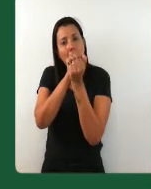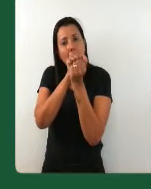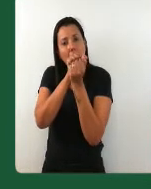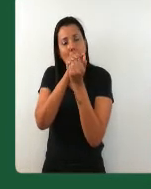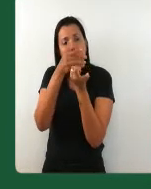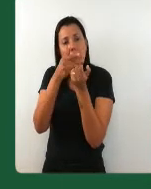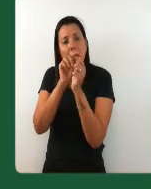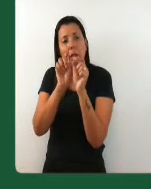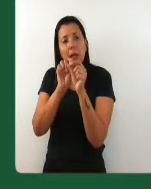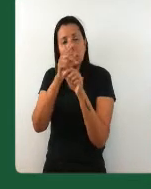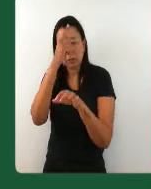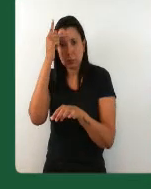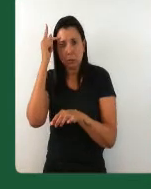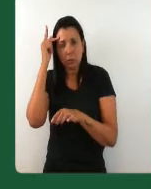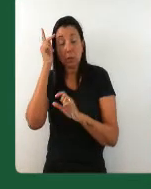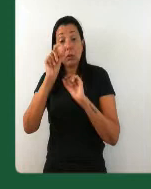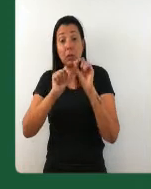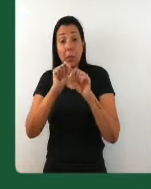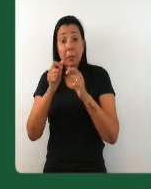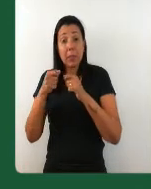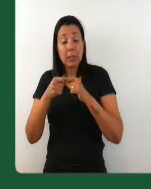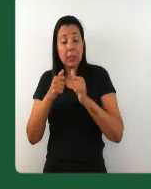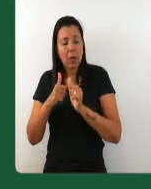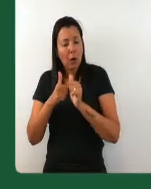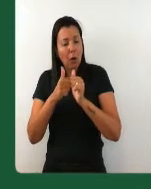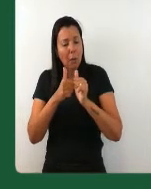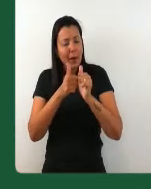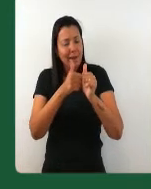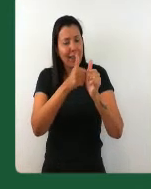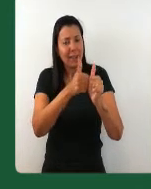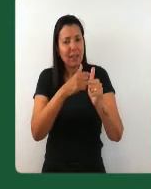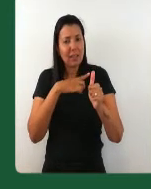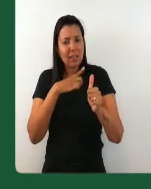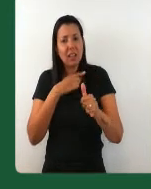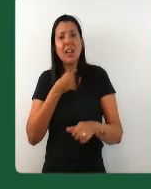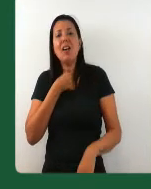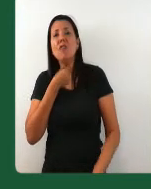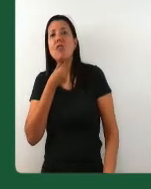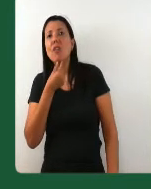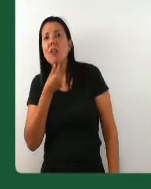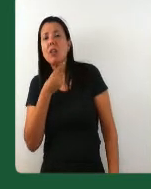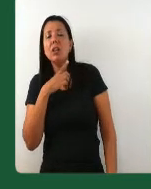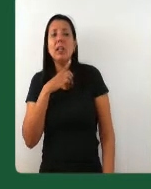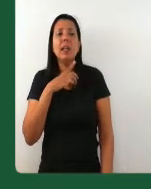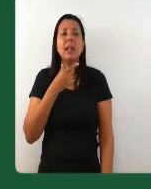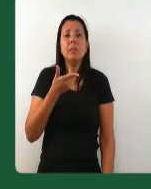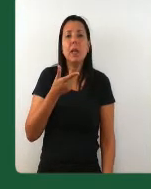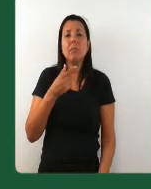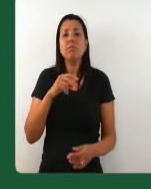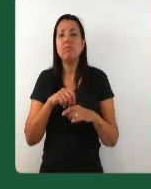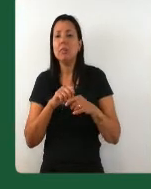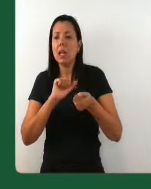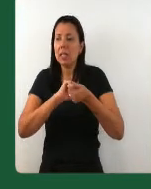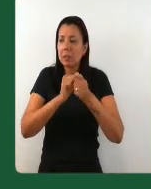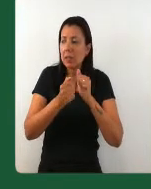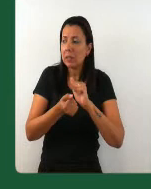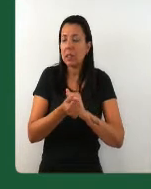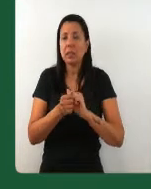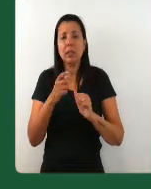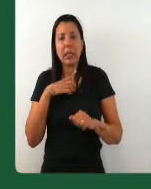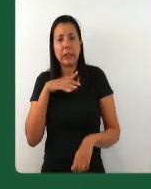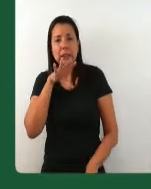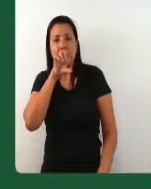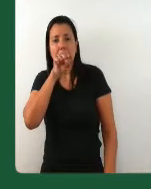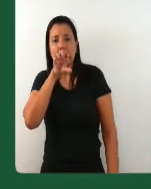os pacientes, eles precisam ser acompanhados, tem a questão da voz, tem a questão da dentição, aí depois tem a questão da